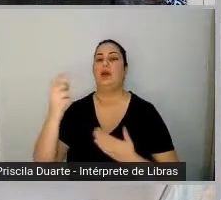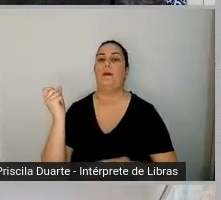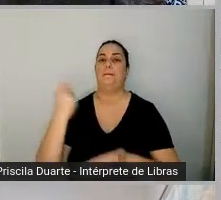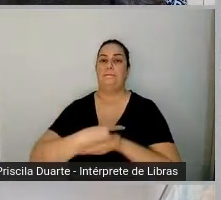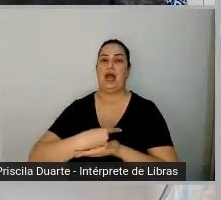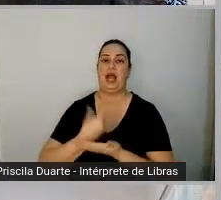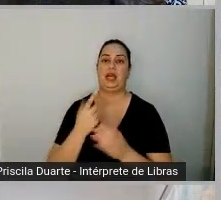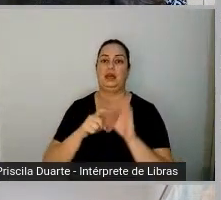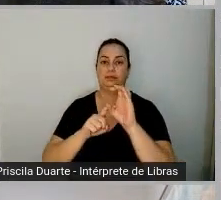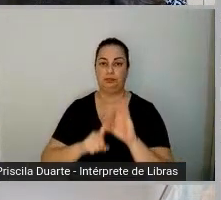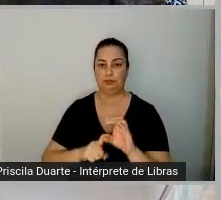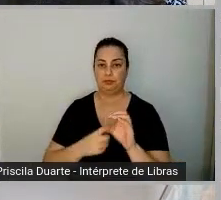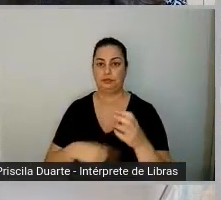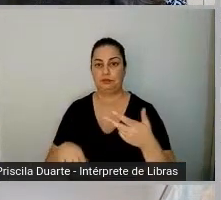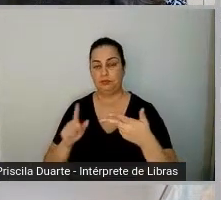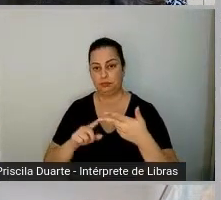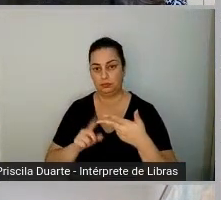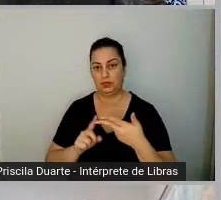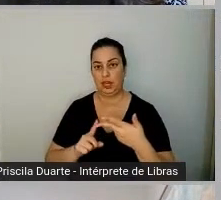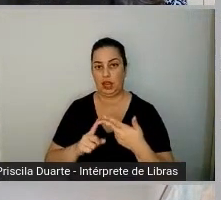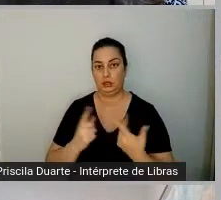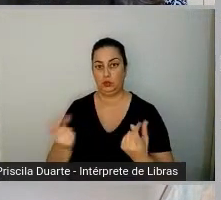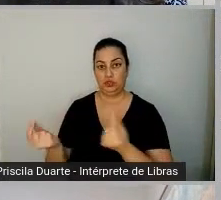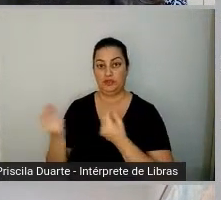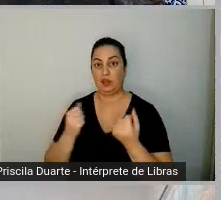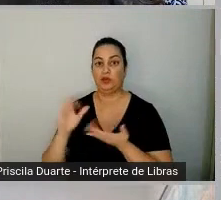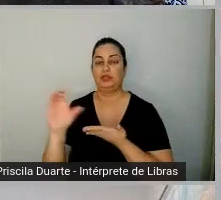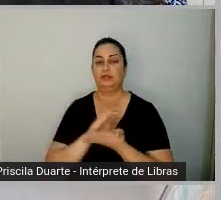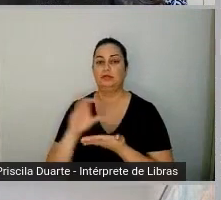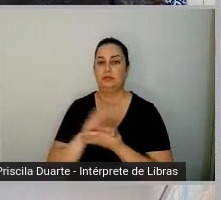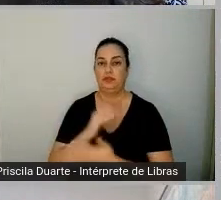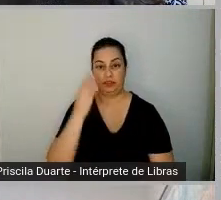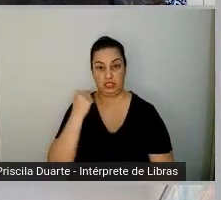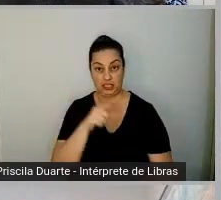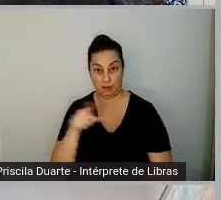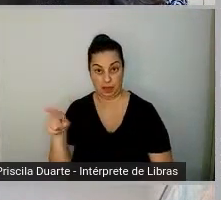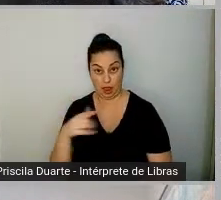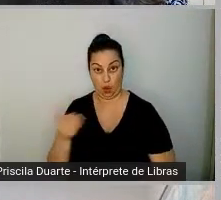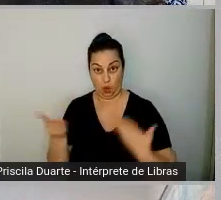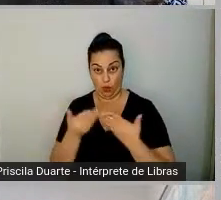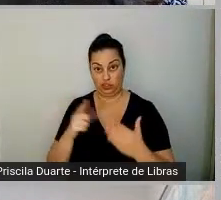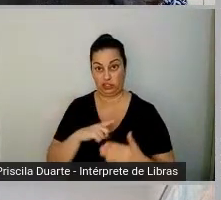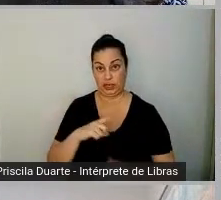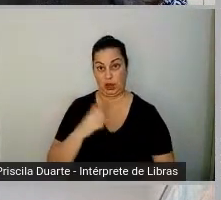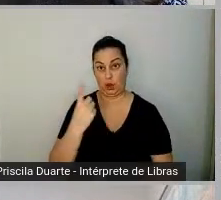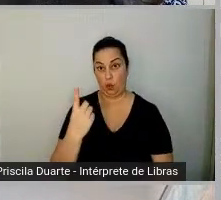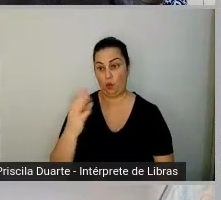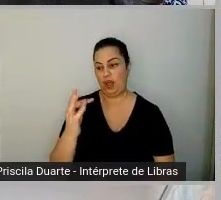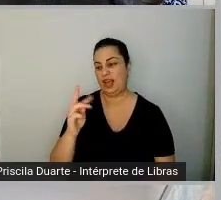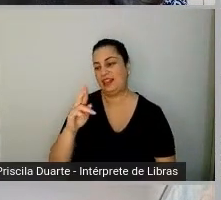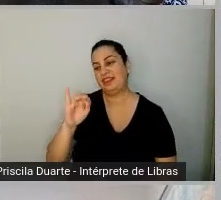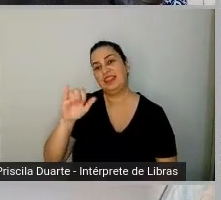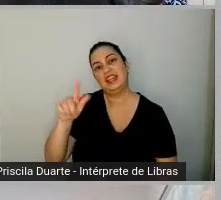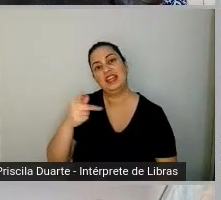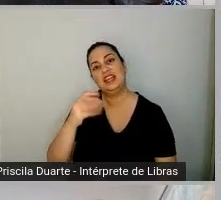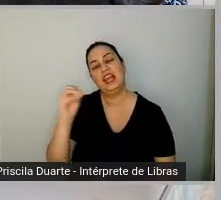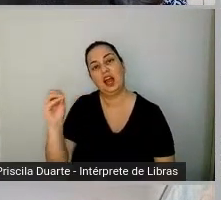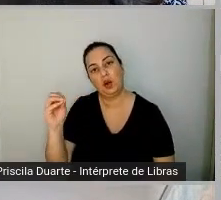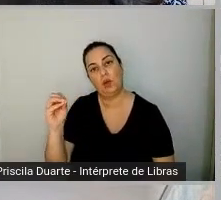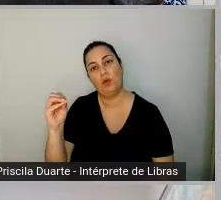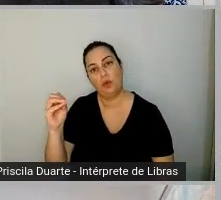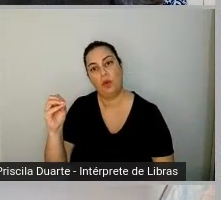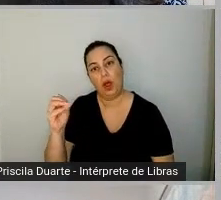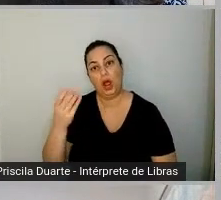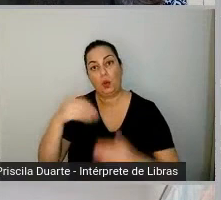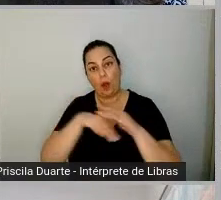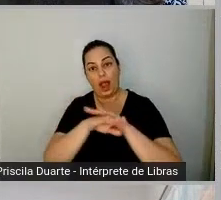da conta única, né? Vocês sabiam que hoje tem mais de 1 trilhão e meio no cofre do Tesouro,